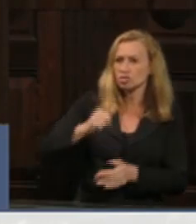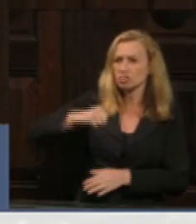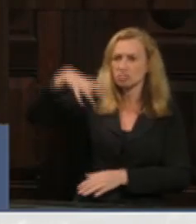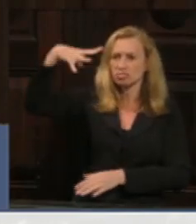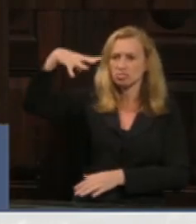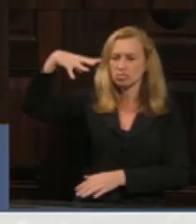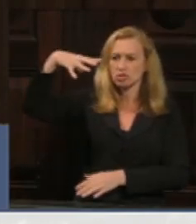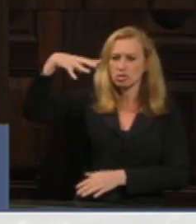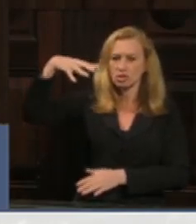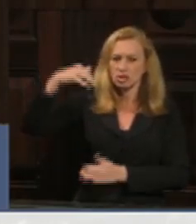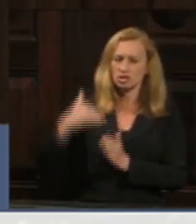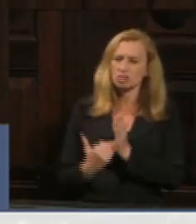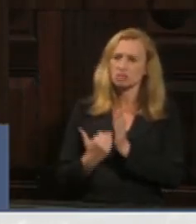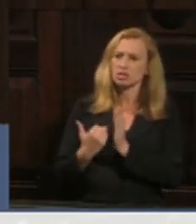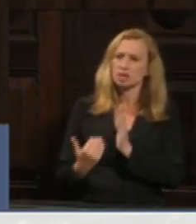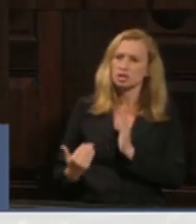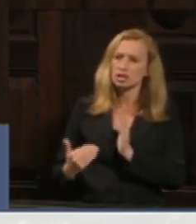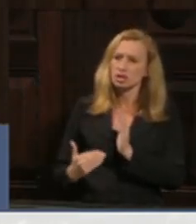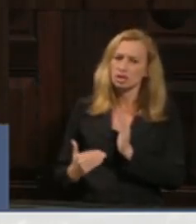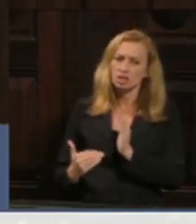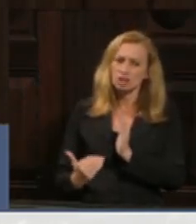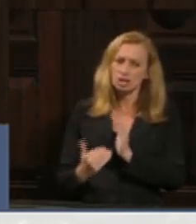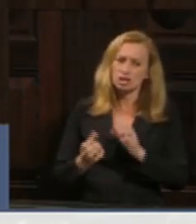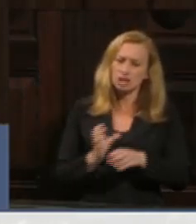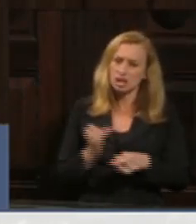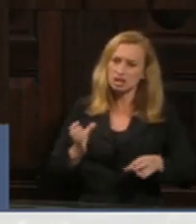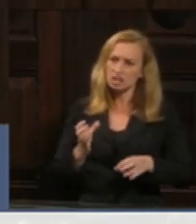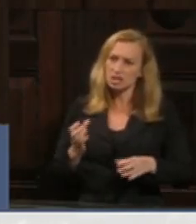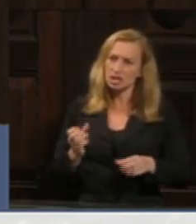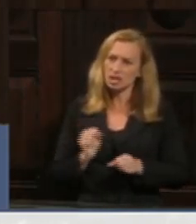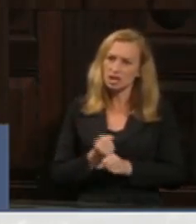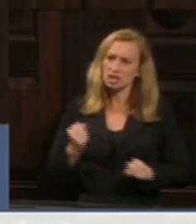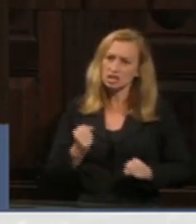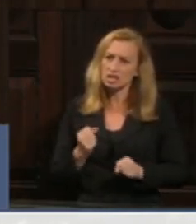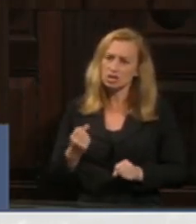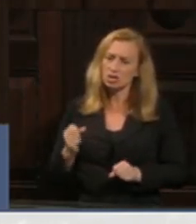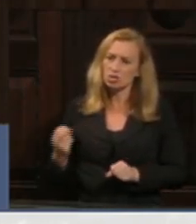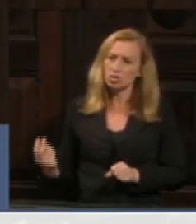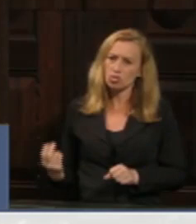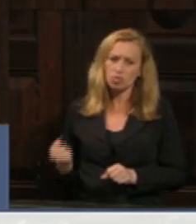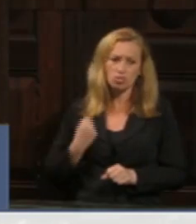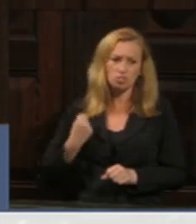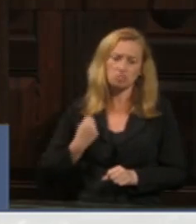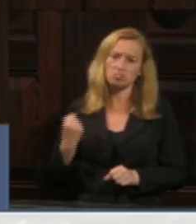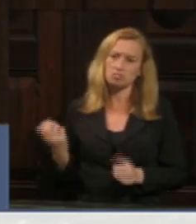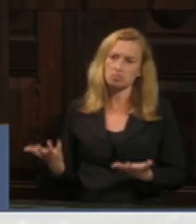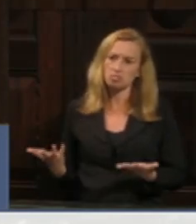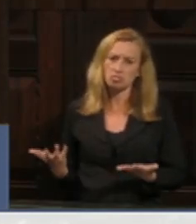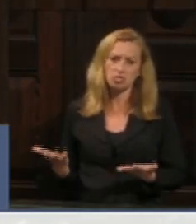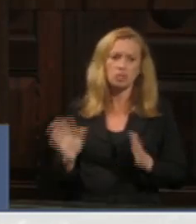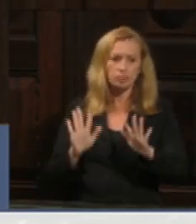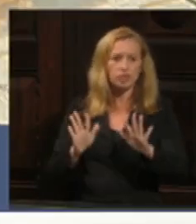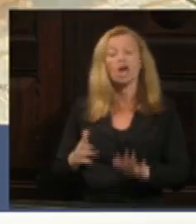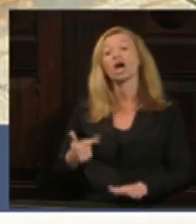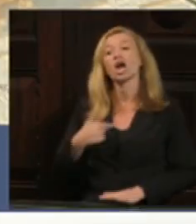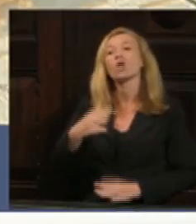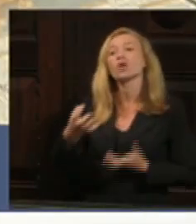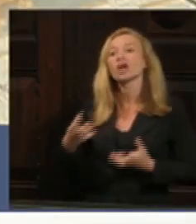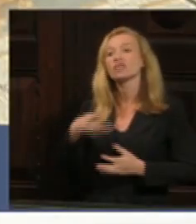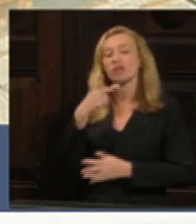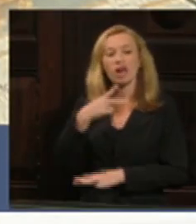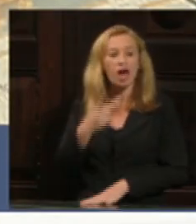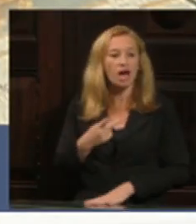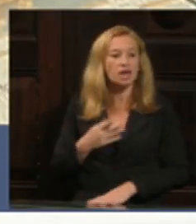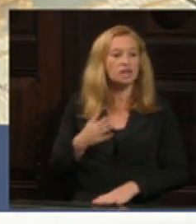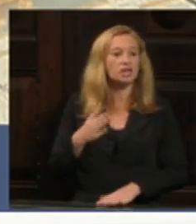Gustavo Smith, presidenta, nossa querida Marina, eu quero dizer que na minha região não é diferente com a